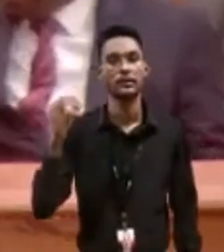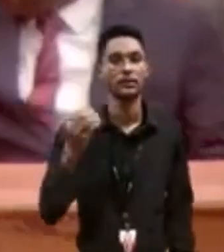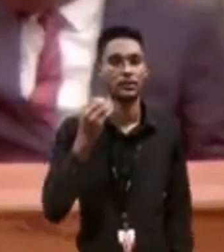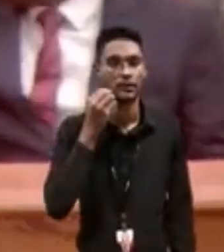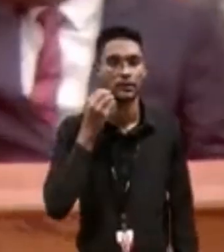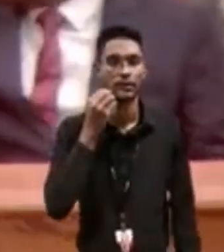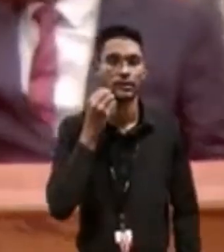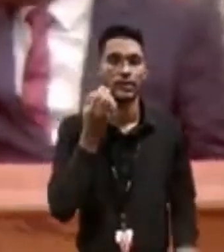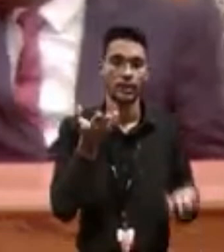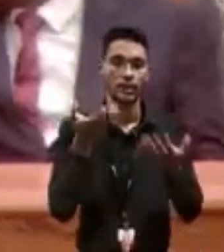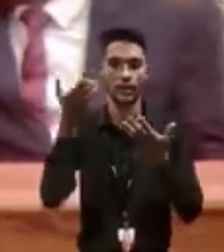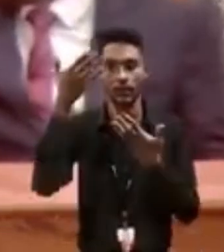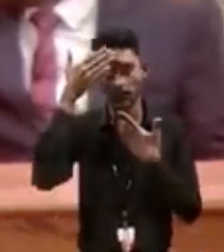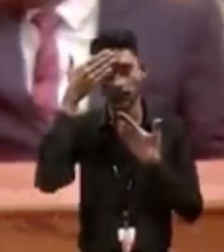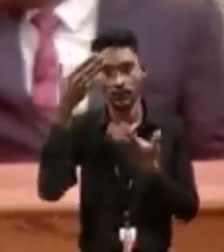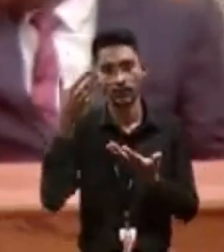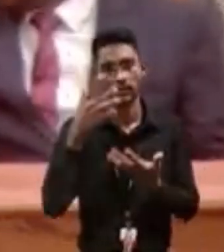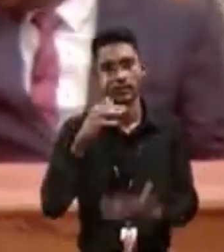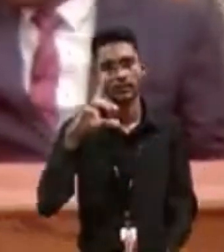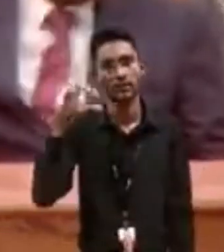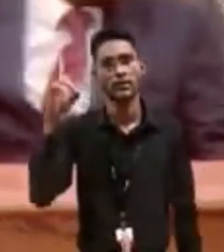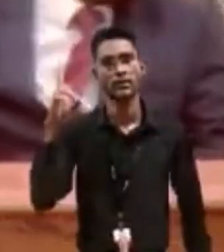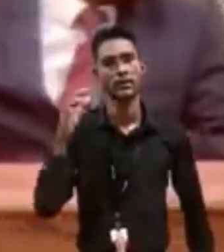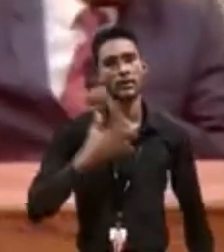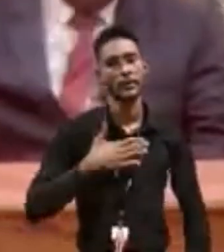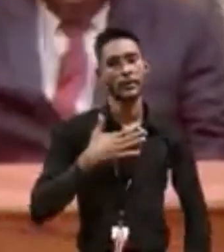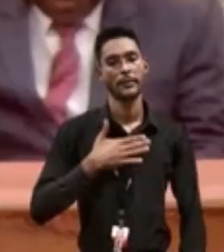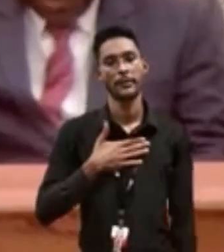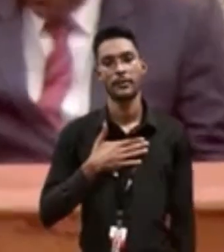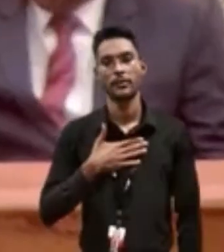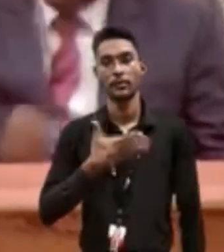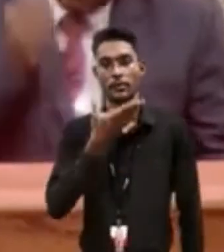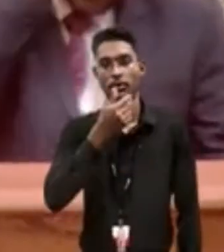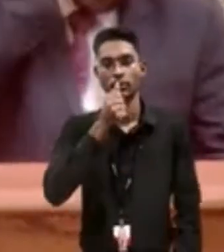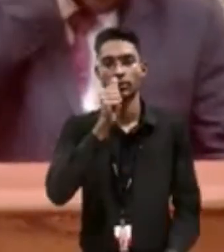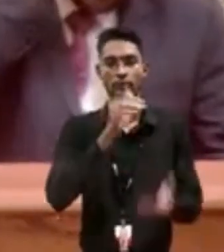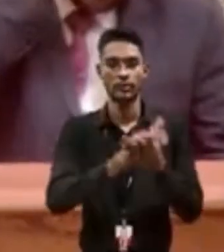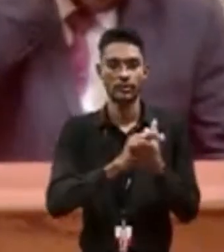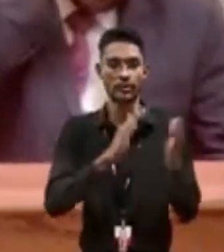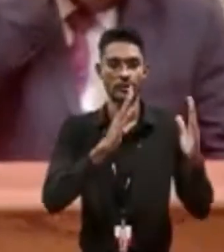Quero louvar a Deus pela vida do meu esposo, que está em casa com nossos dois filhos.